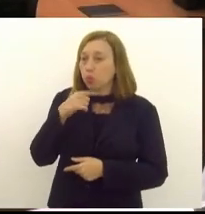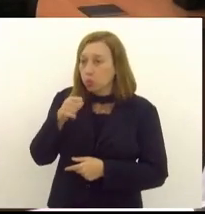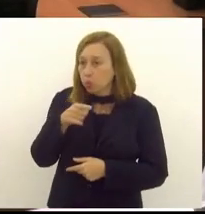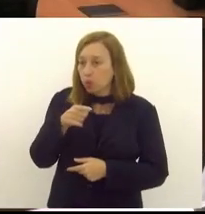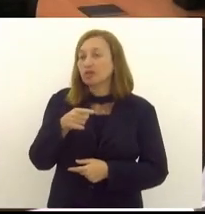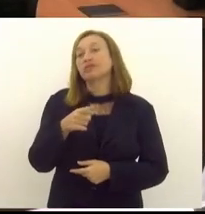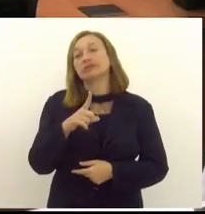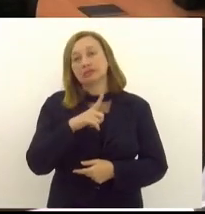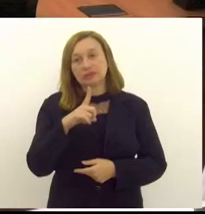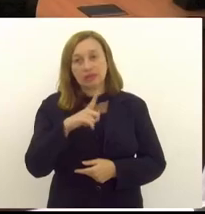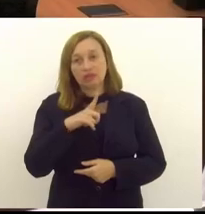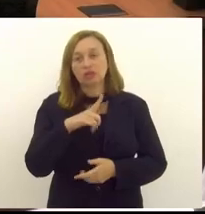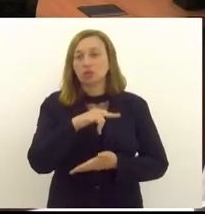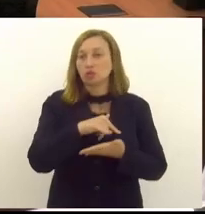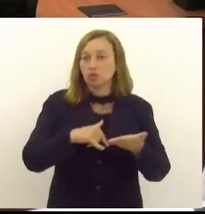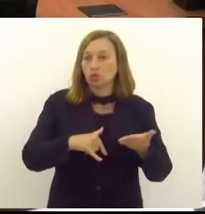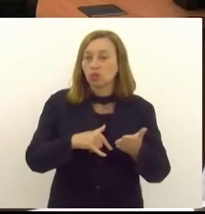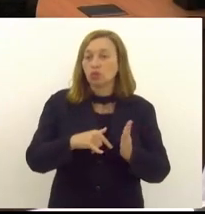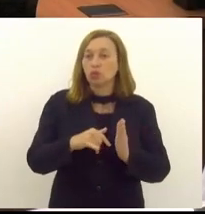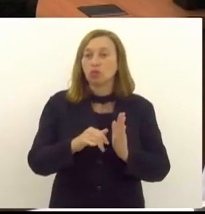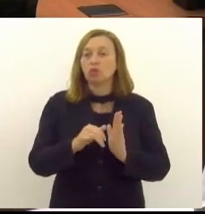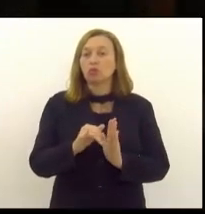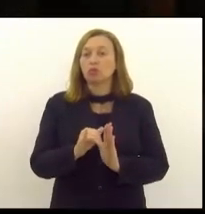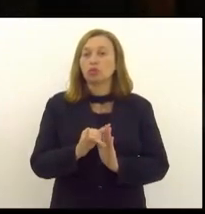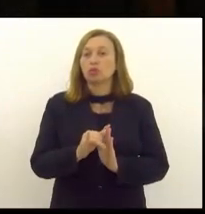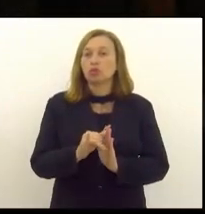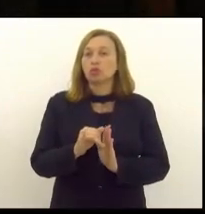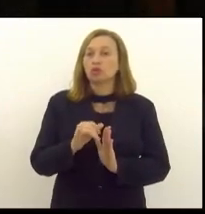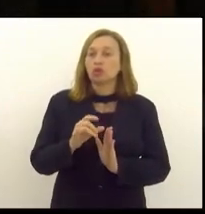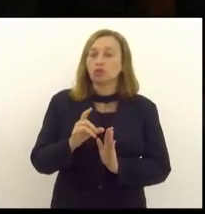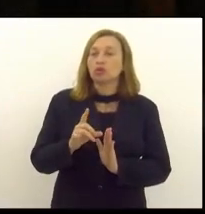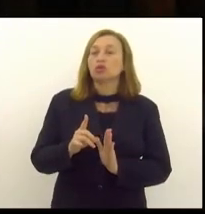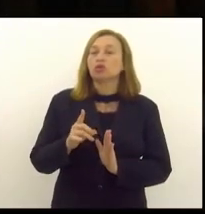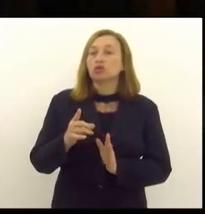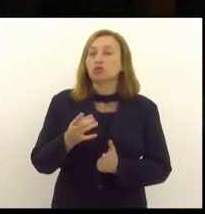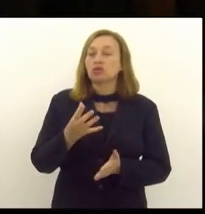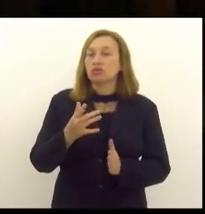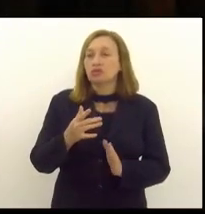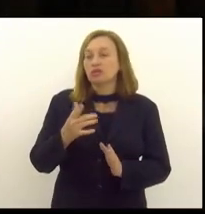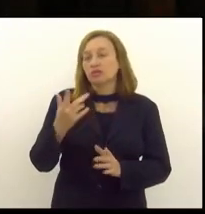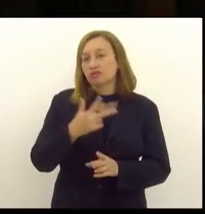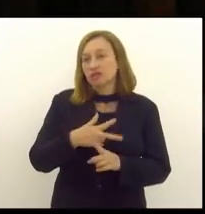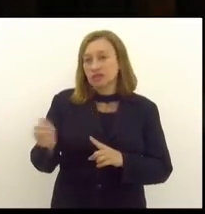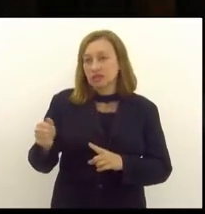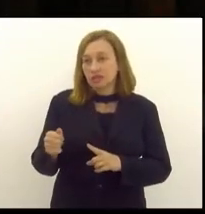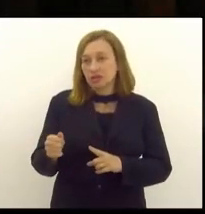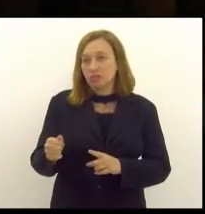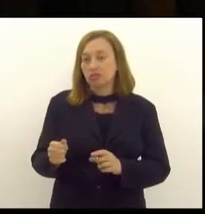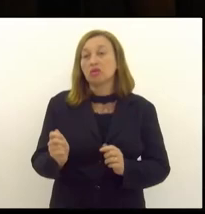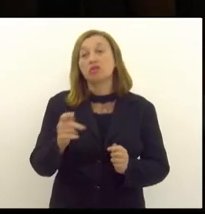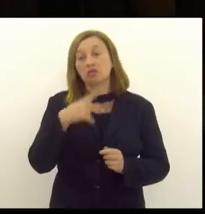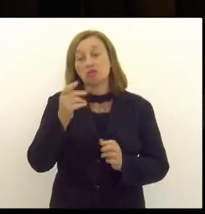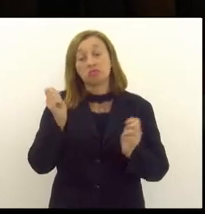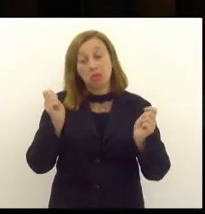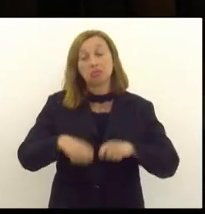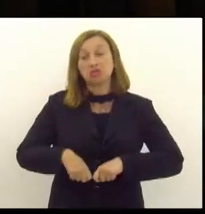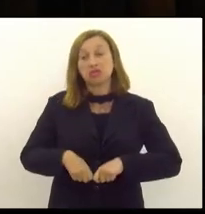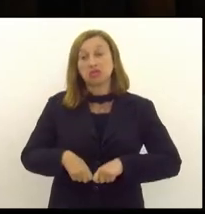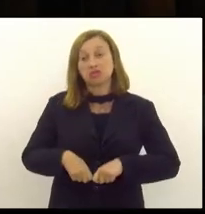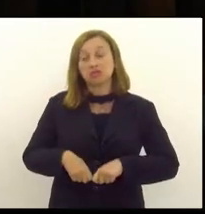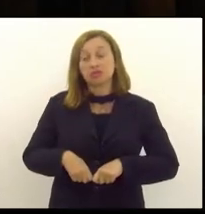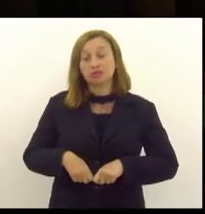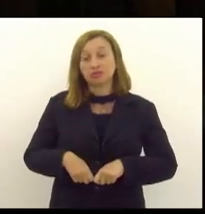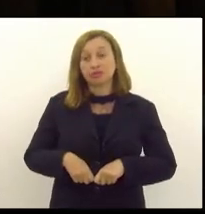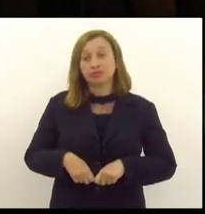belíssimo documentário, Assim Vencemos, que comprovou de que é possível. A gente